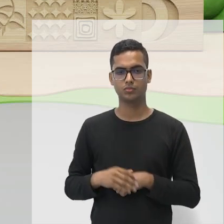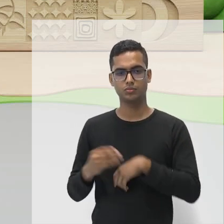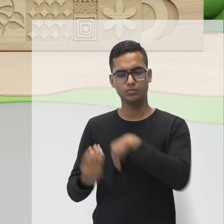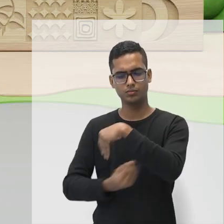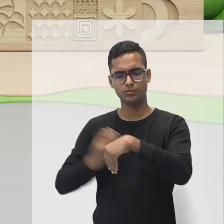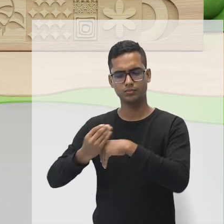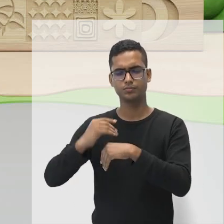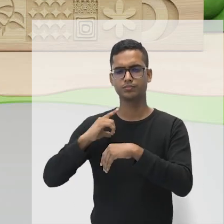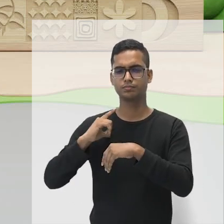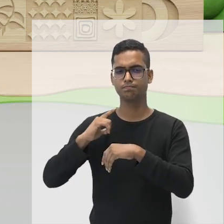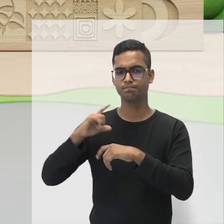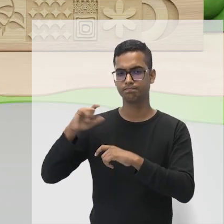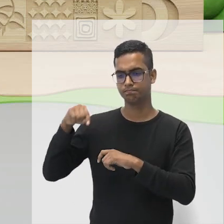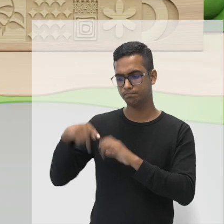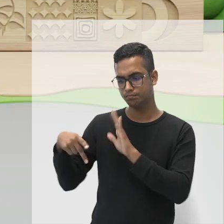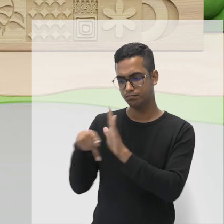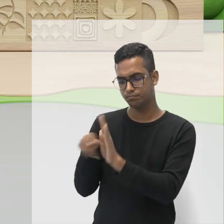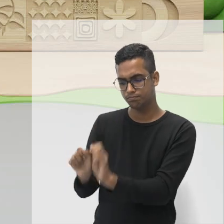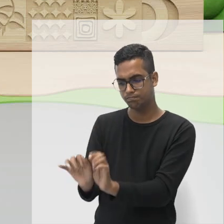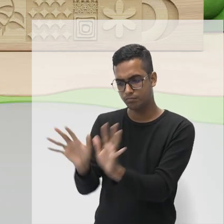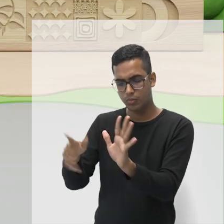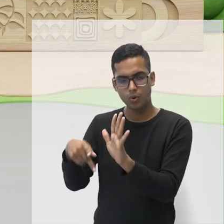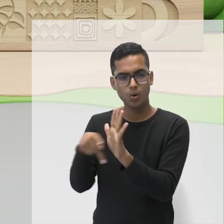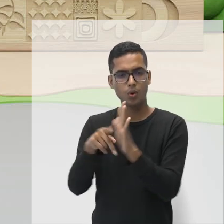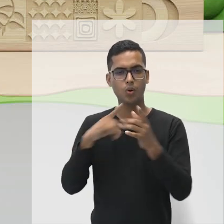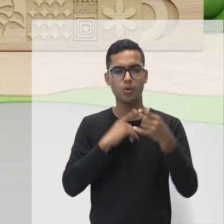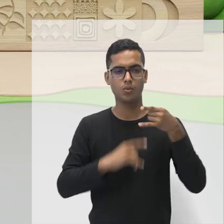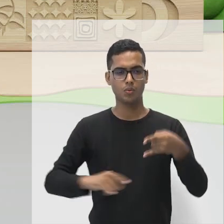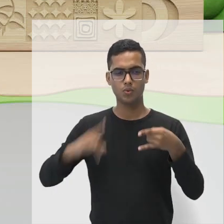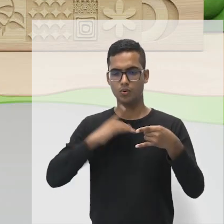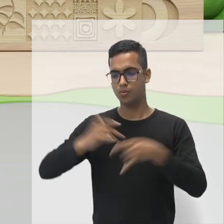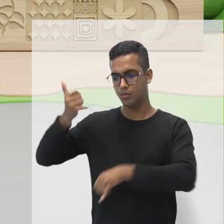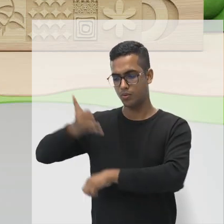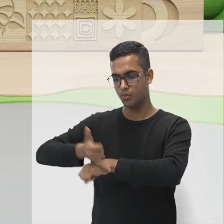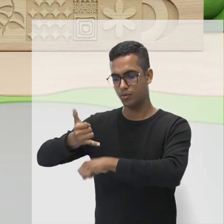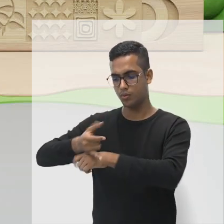que é através, né, dos ímãs, a